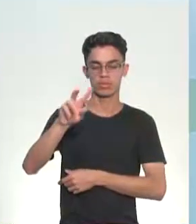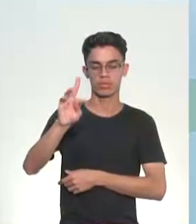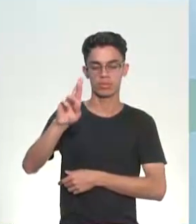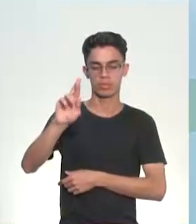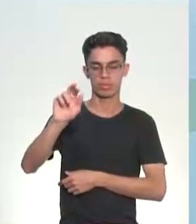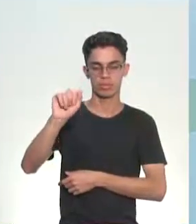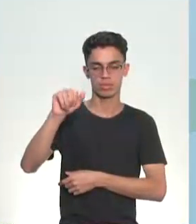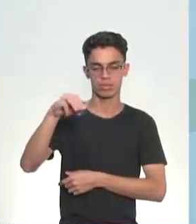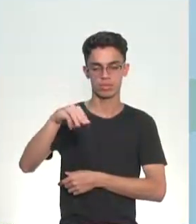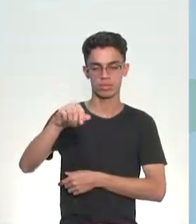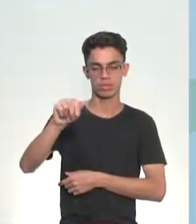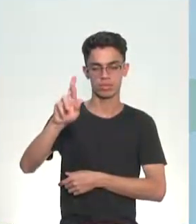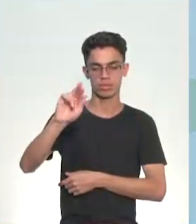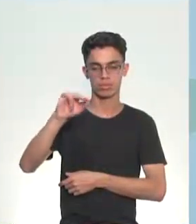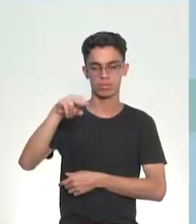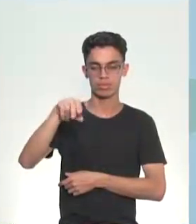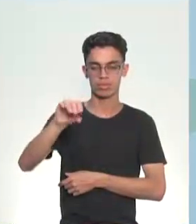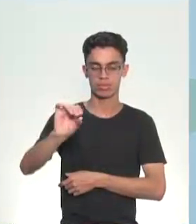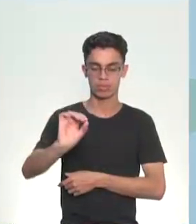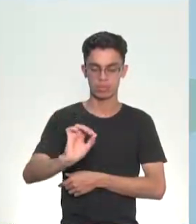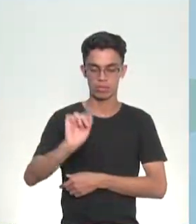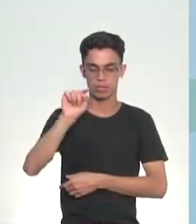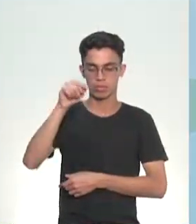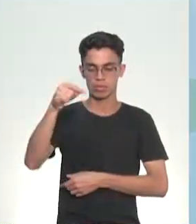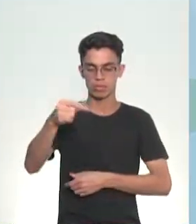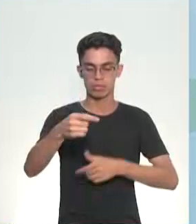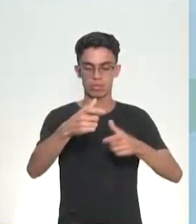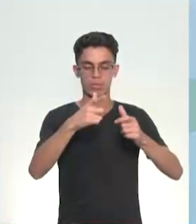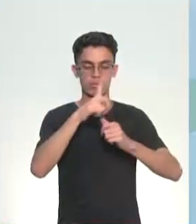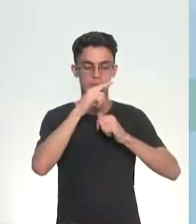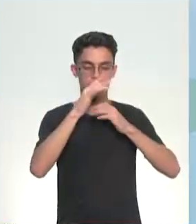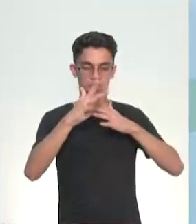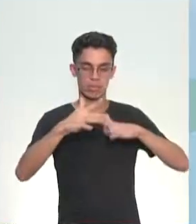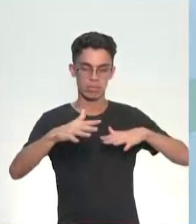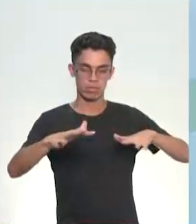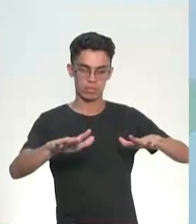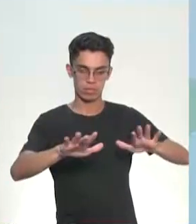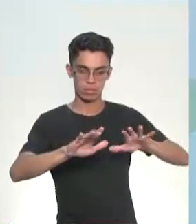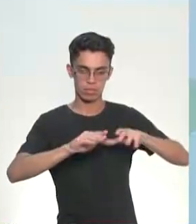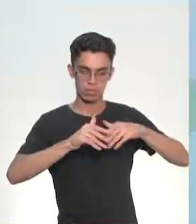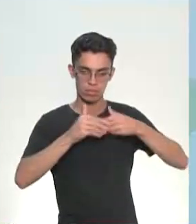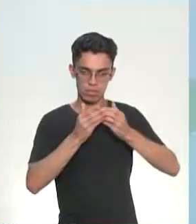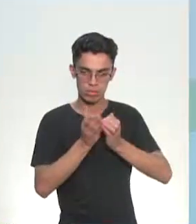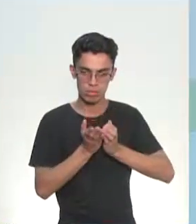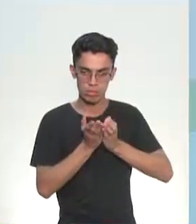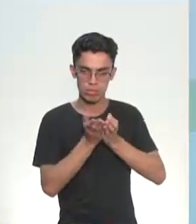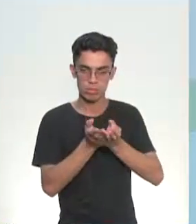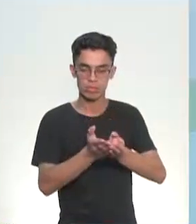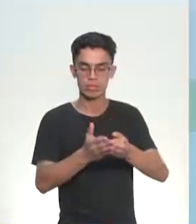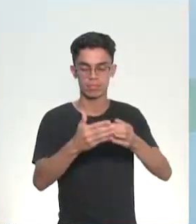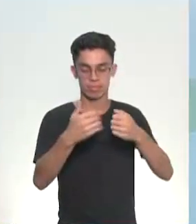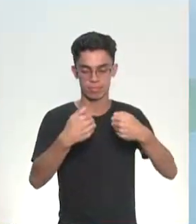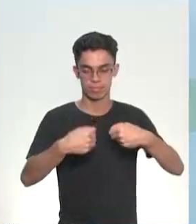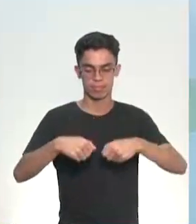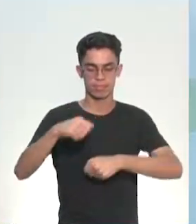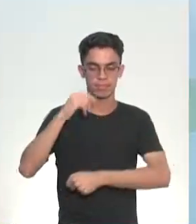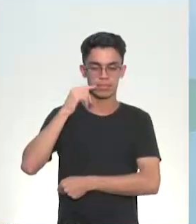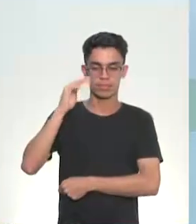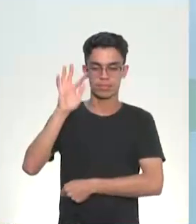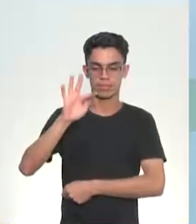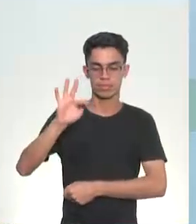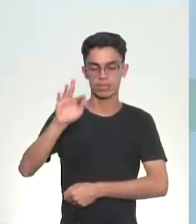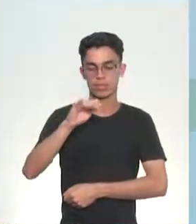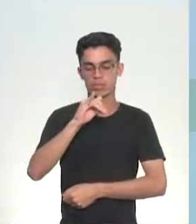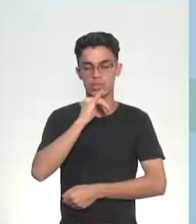no outro continente, você tem que passar lá pelo oceano, e esse território é uma anexação, né, da França. Né? Então, eles usam lá,